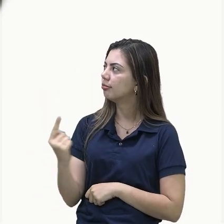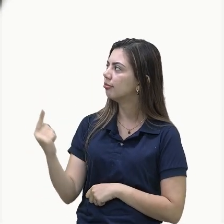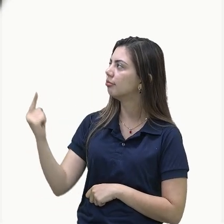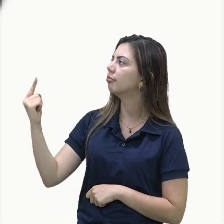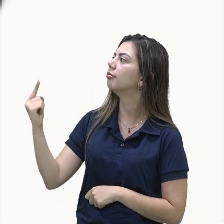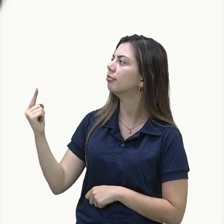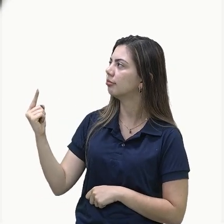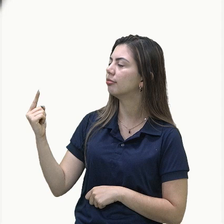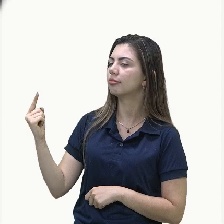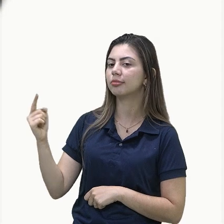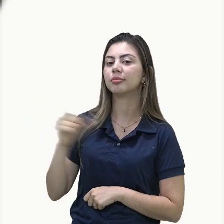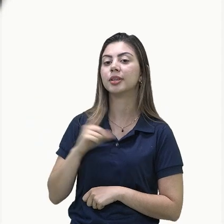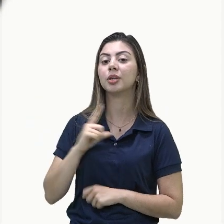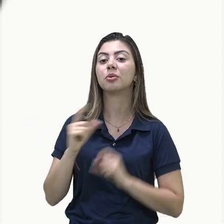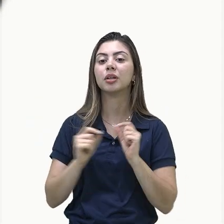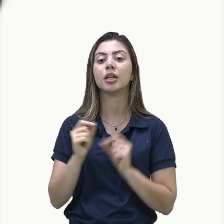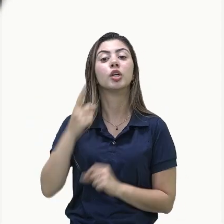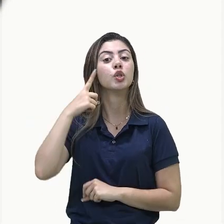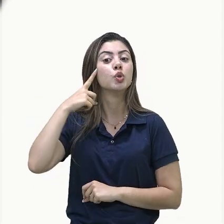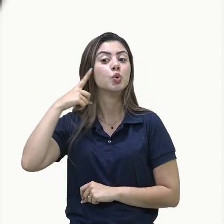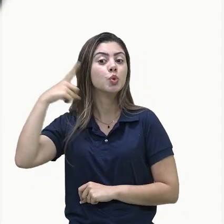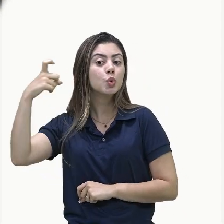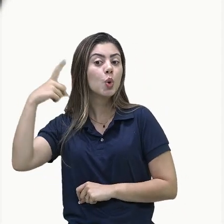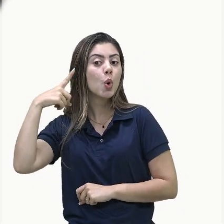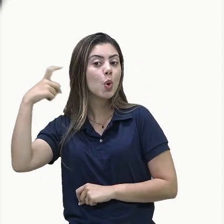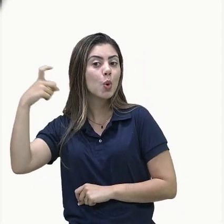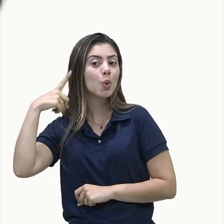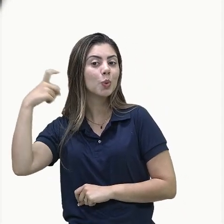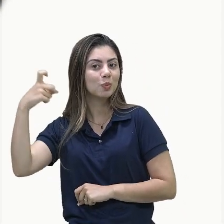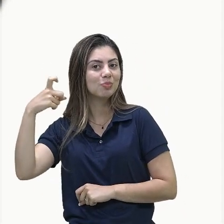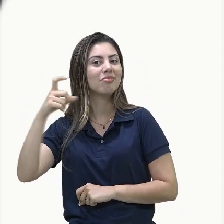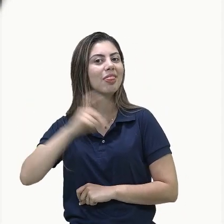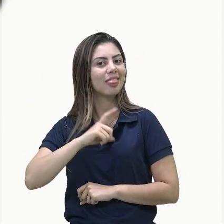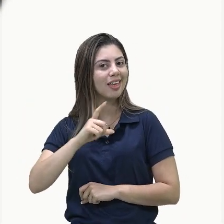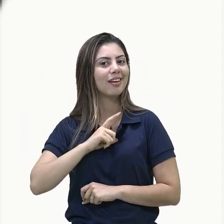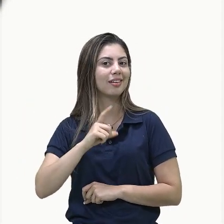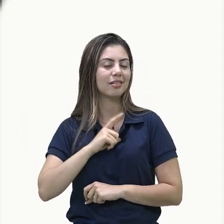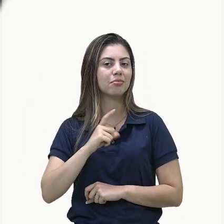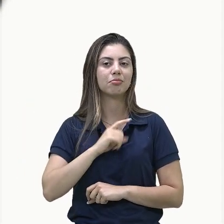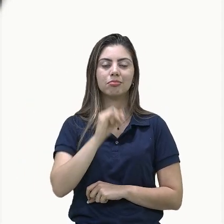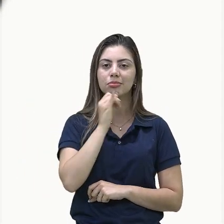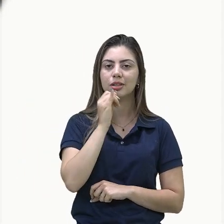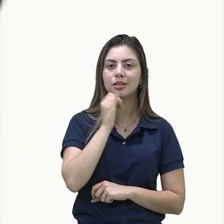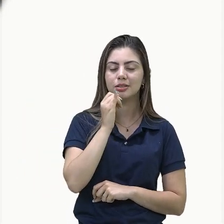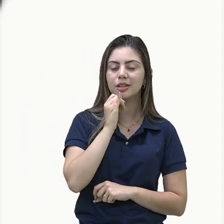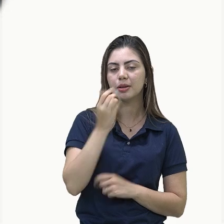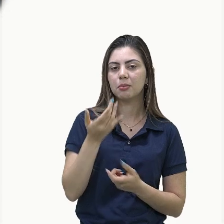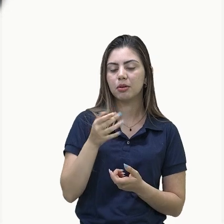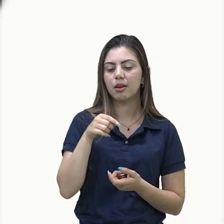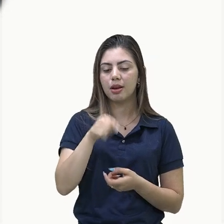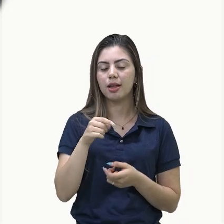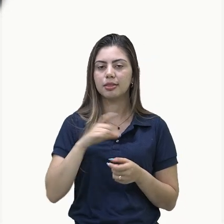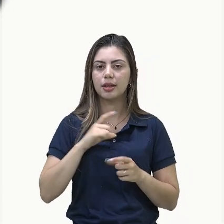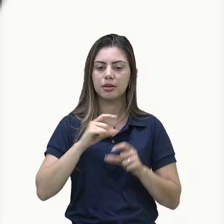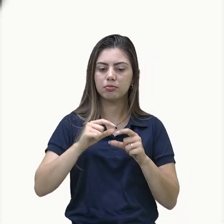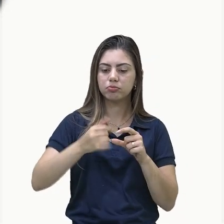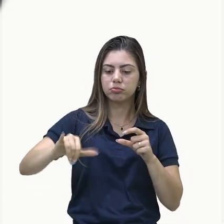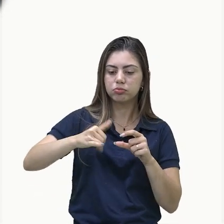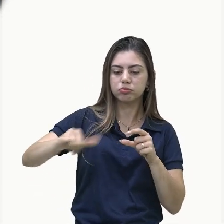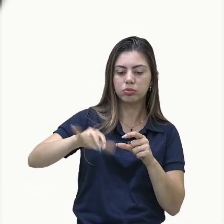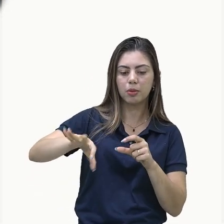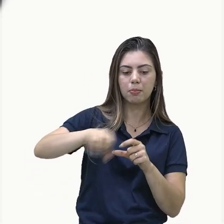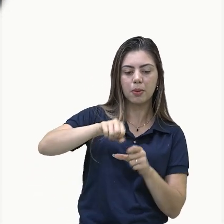elétrica em sonora, porque o aparelho faz um ruído, né? Há um ruído, então tem energia sonora envolvida aí